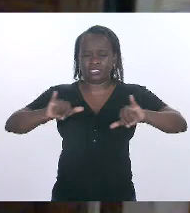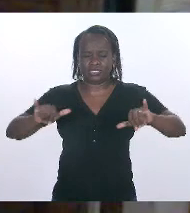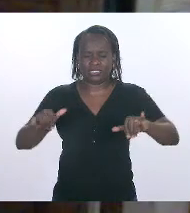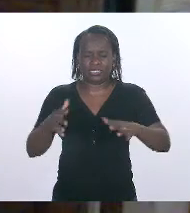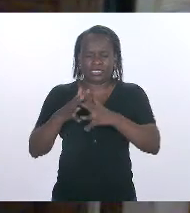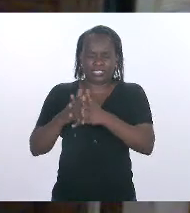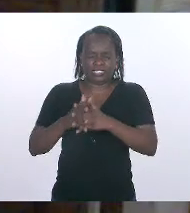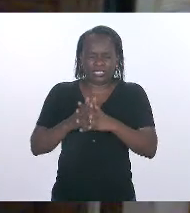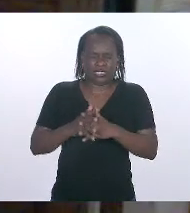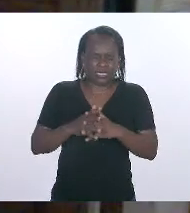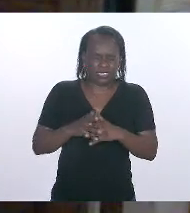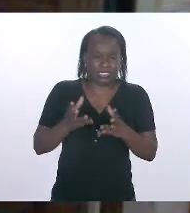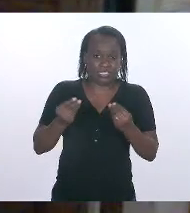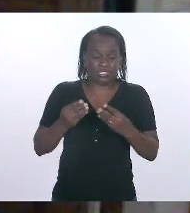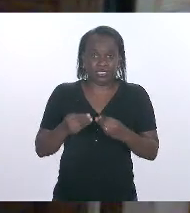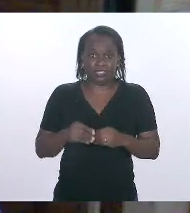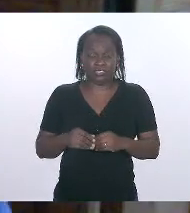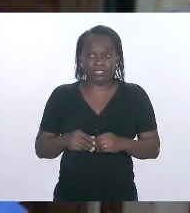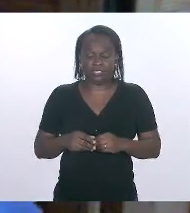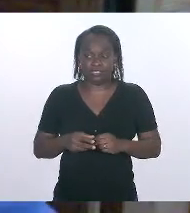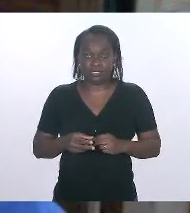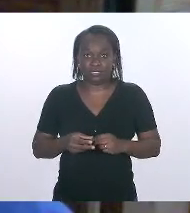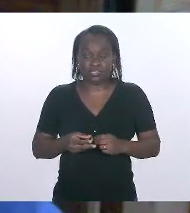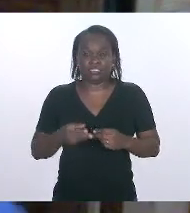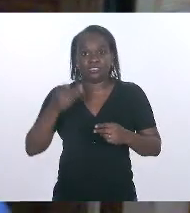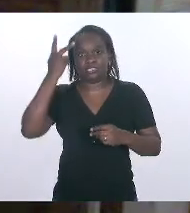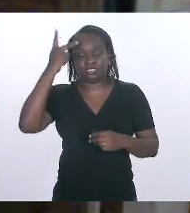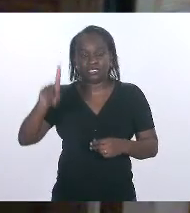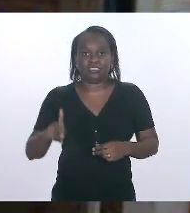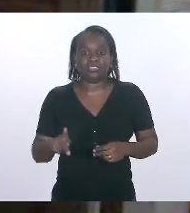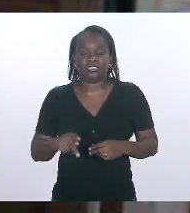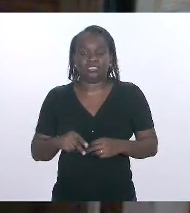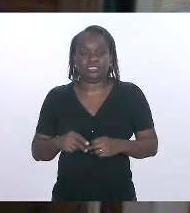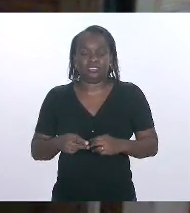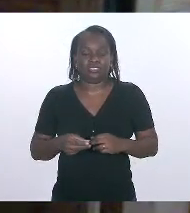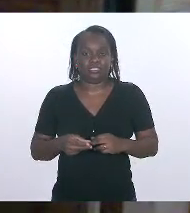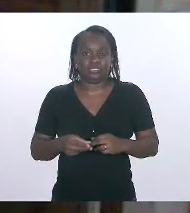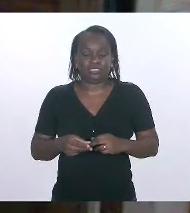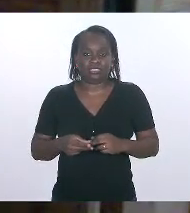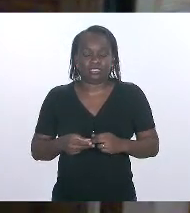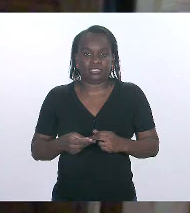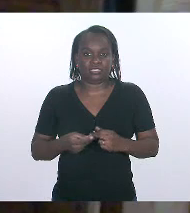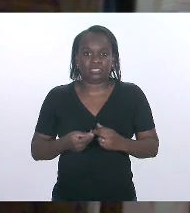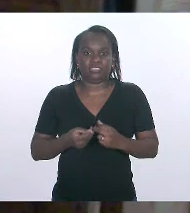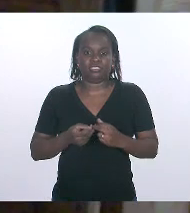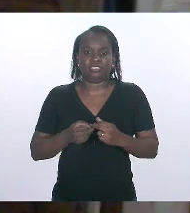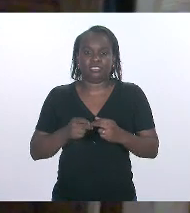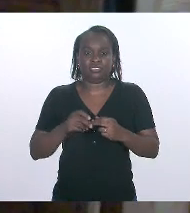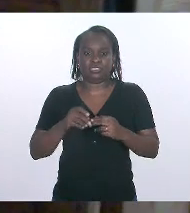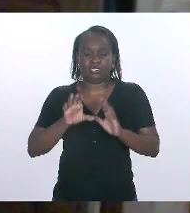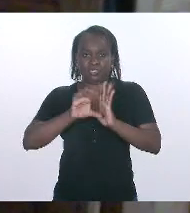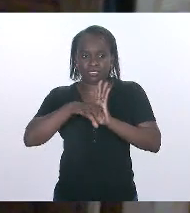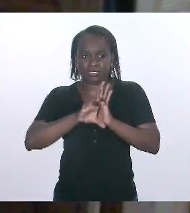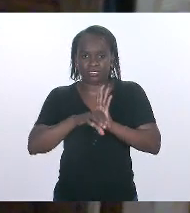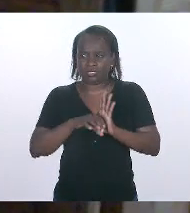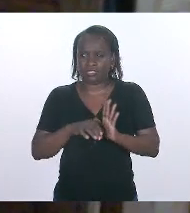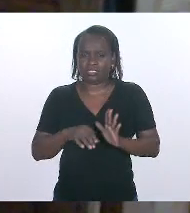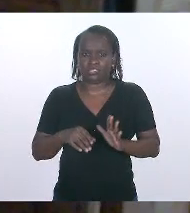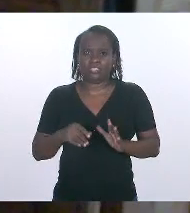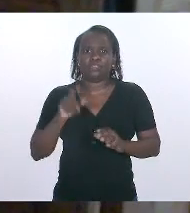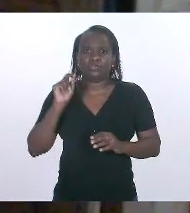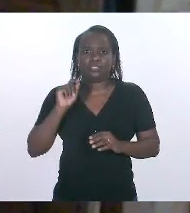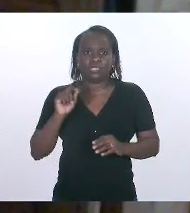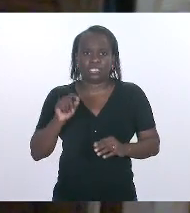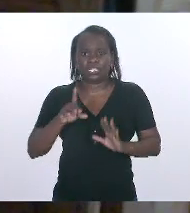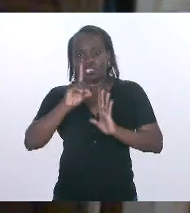uma confusão enorme sobre o conceito de o que